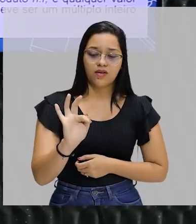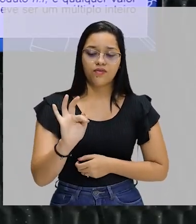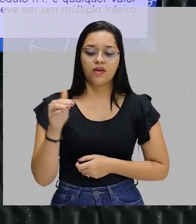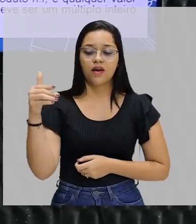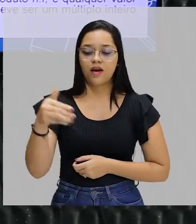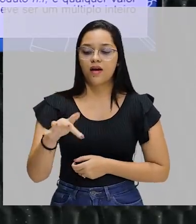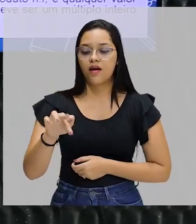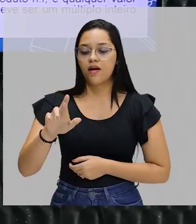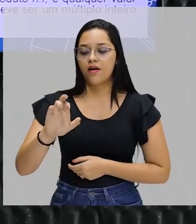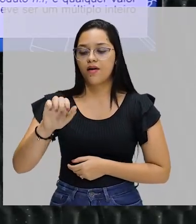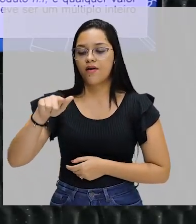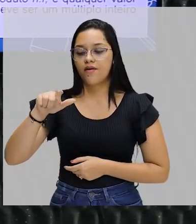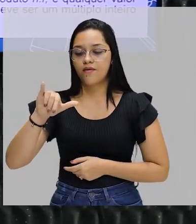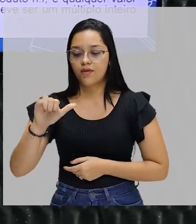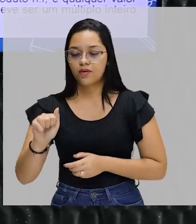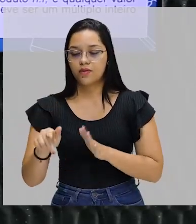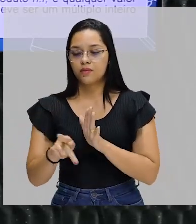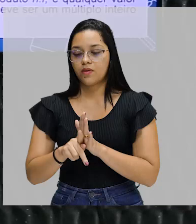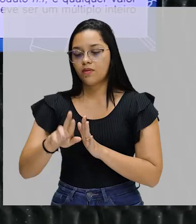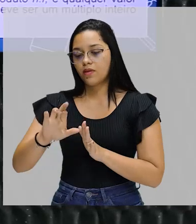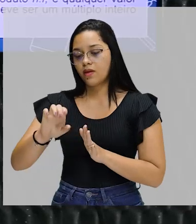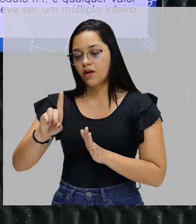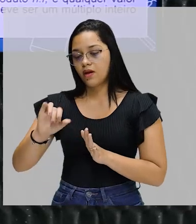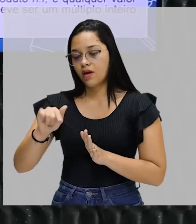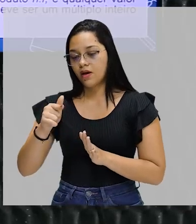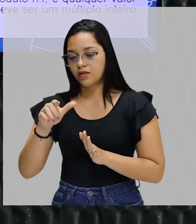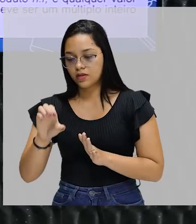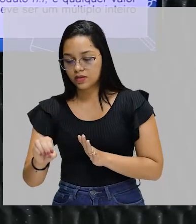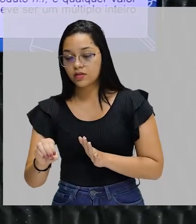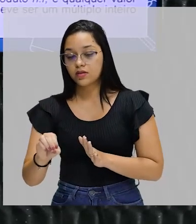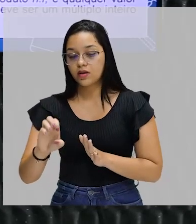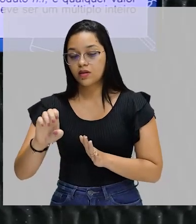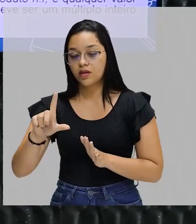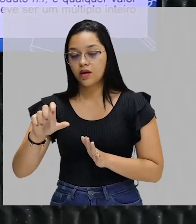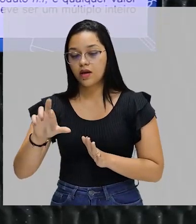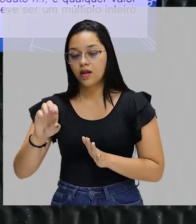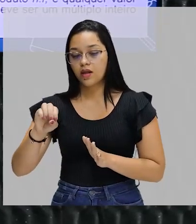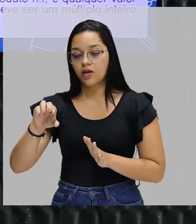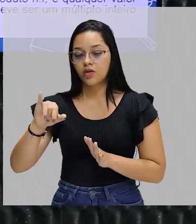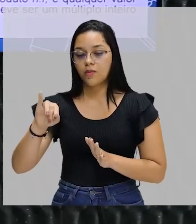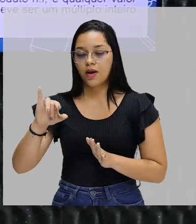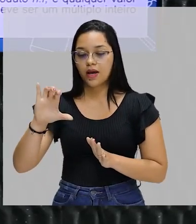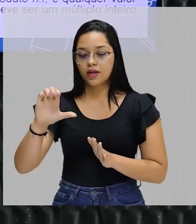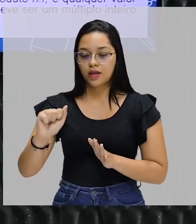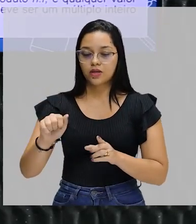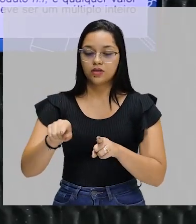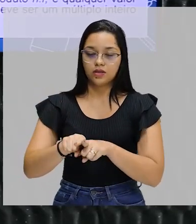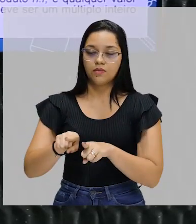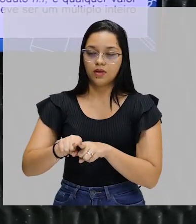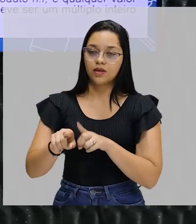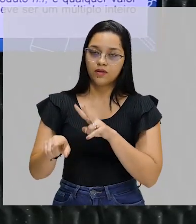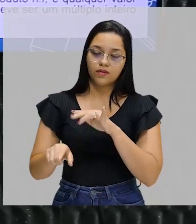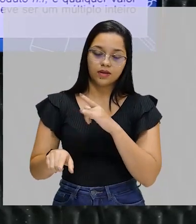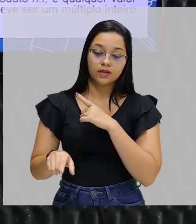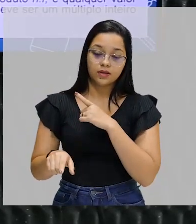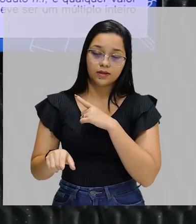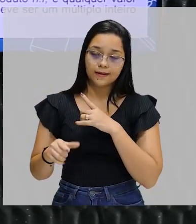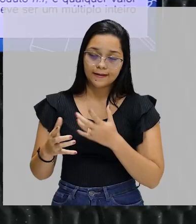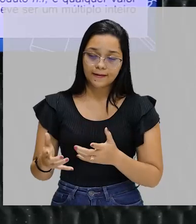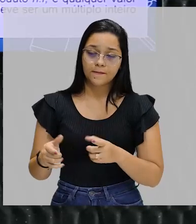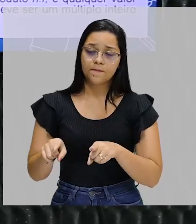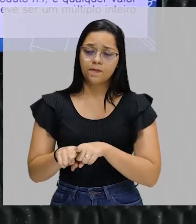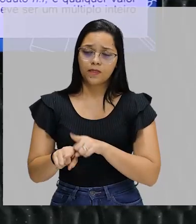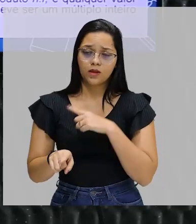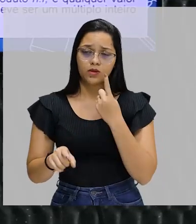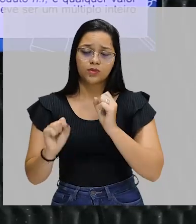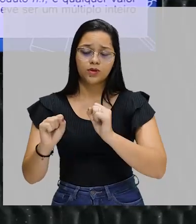a frequência da radiação eletromagnética, tá ok? É a vibração eletromagnética que vai existir, tá ok?